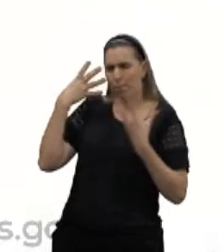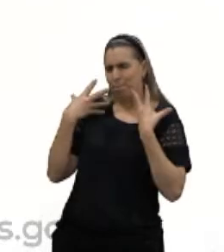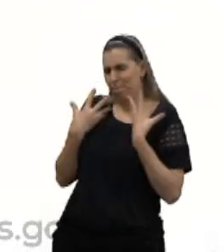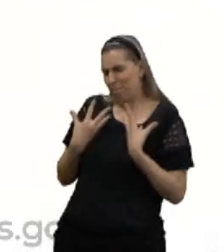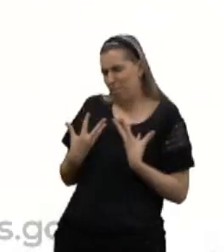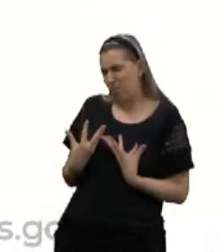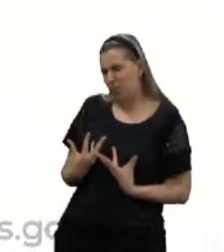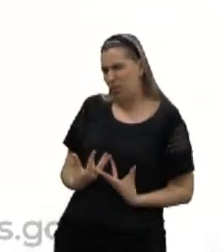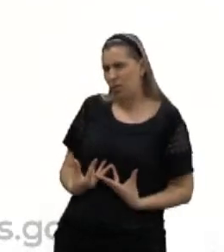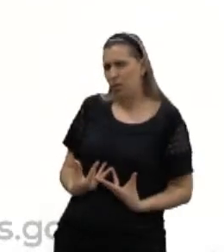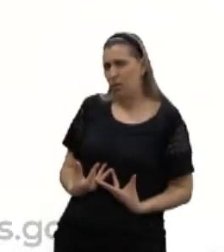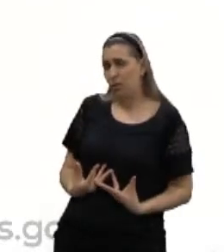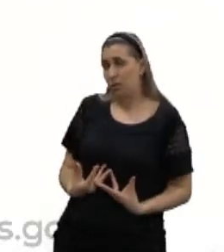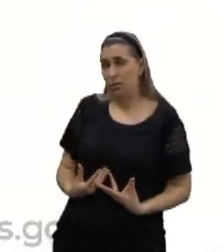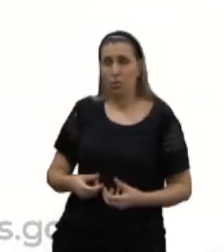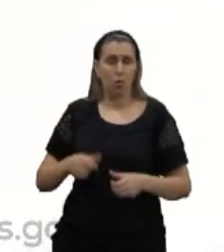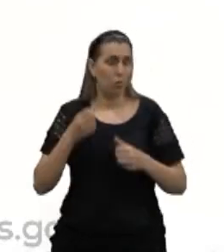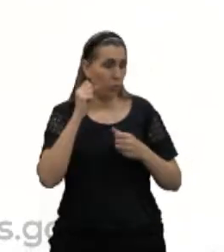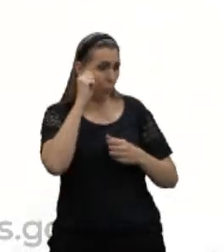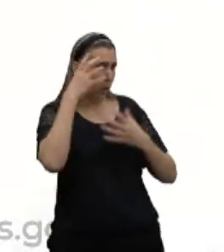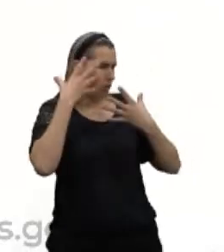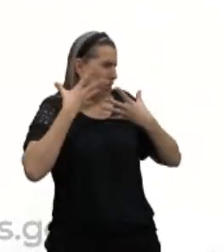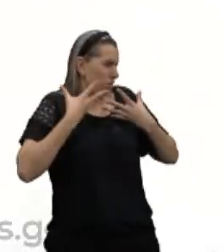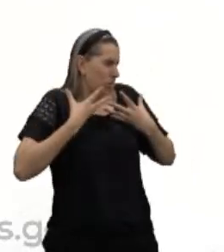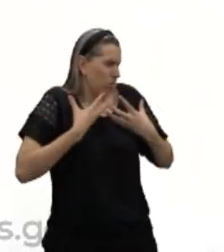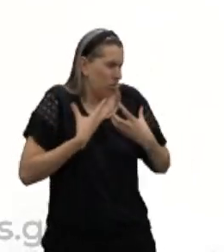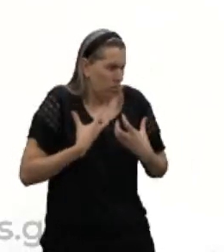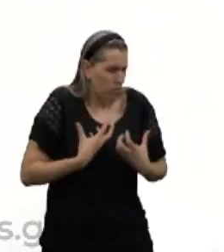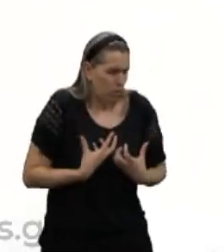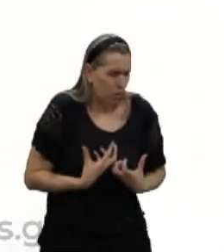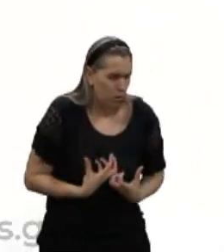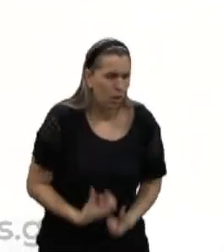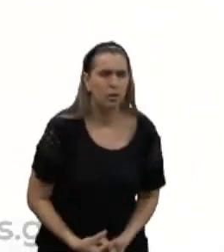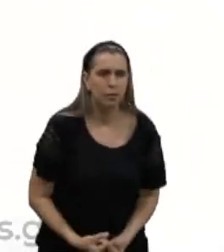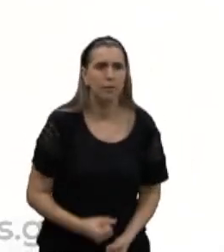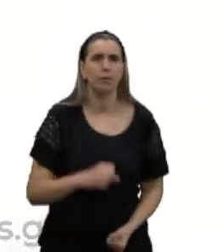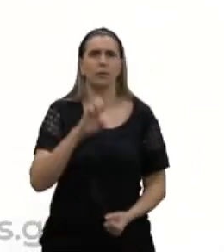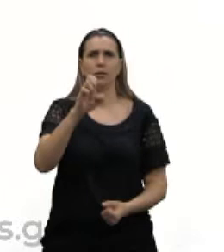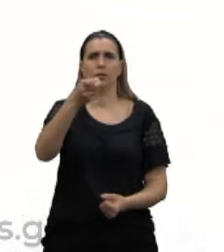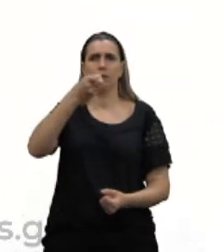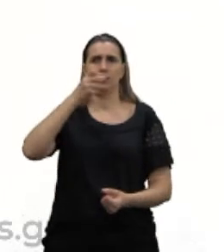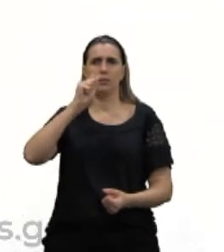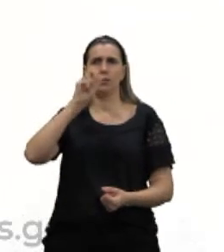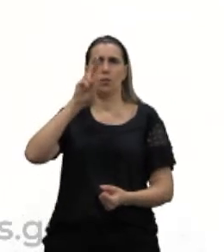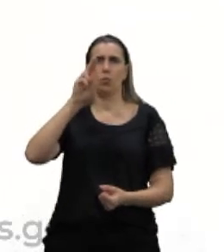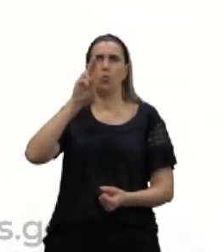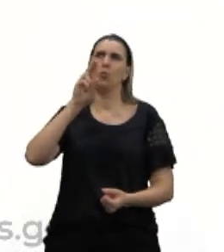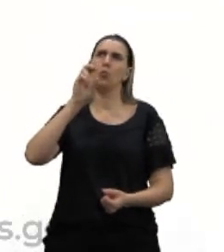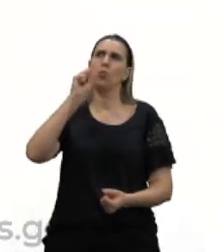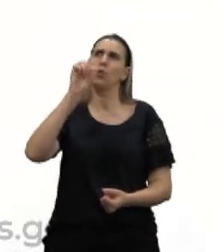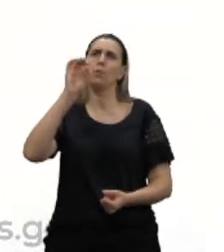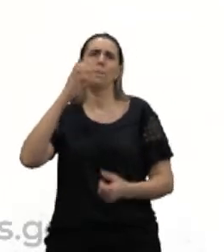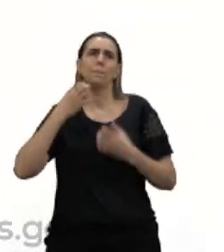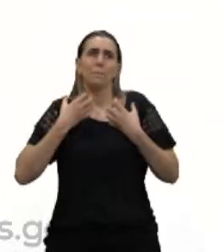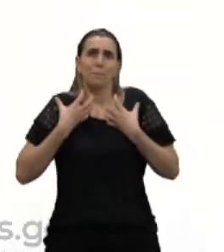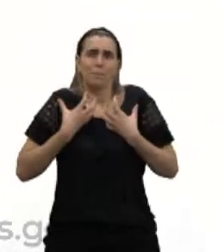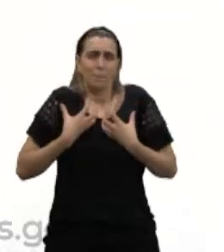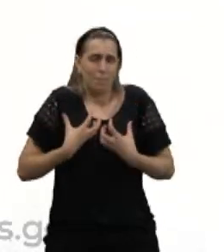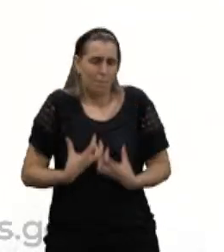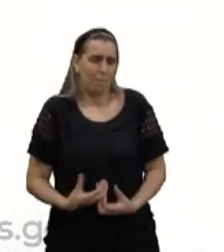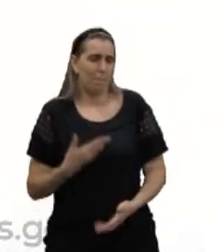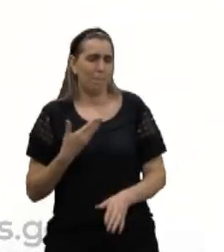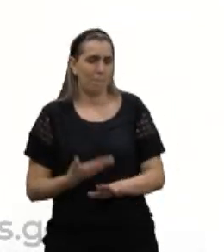cansada. Acordei exausta. Gente, o exausta ele tem um peso muito maior. É. Então, ali a gente vai poder